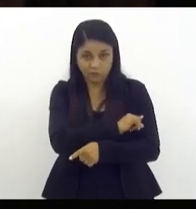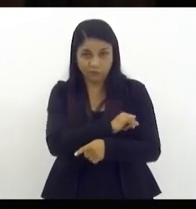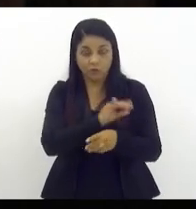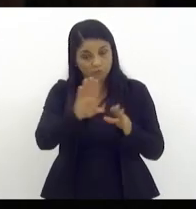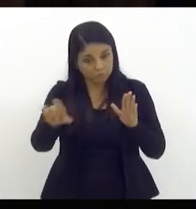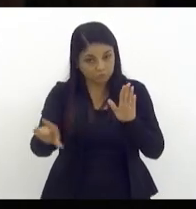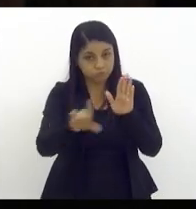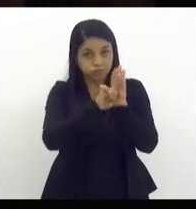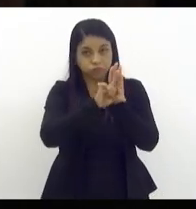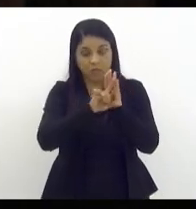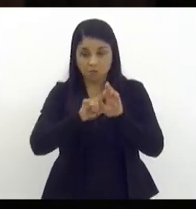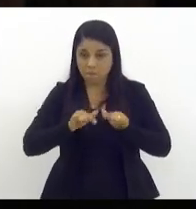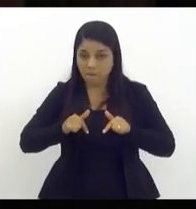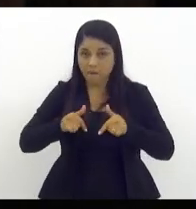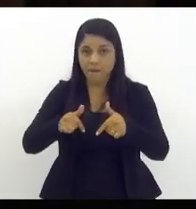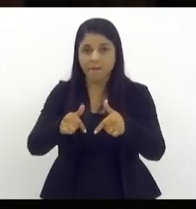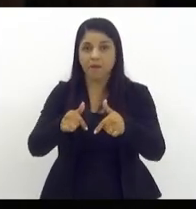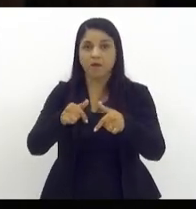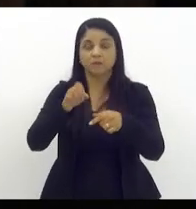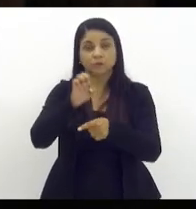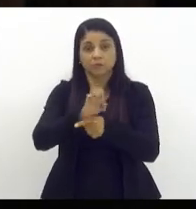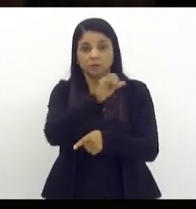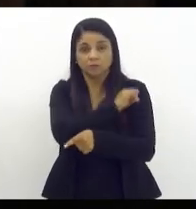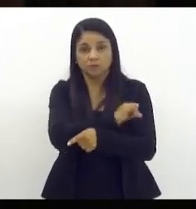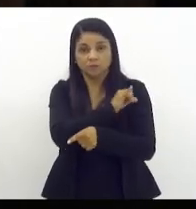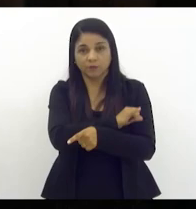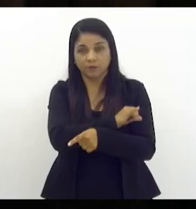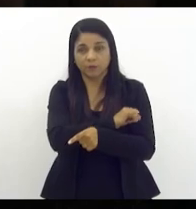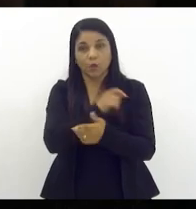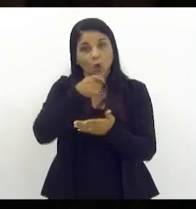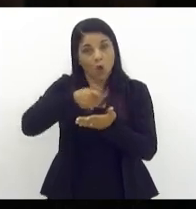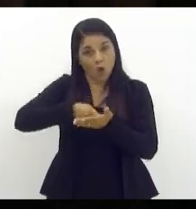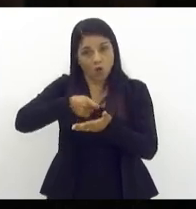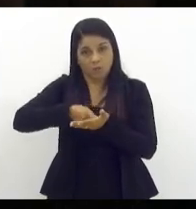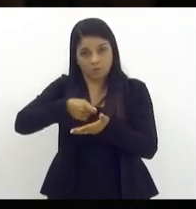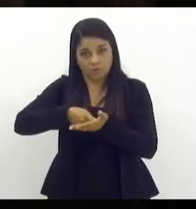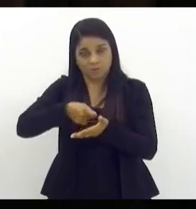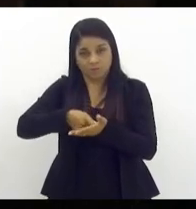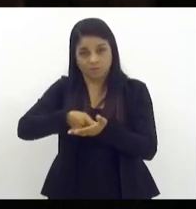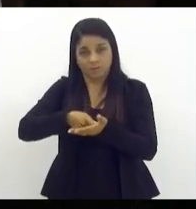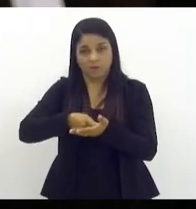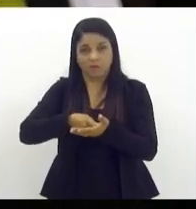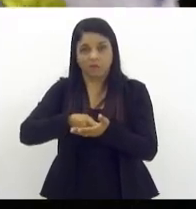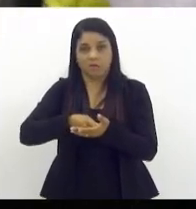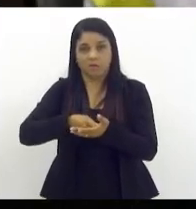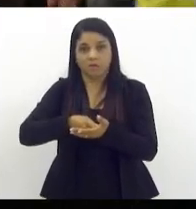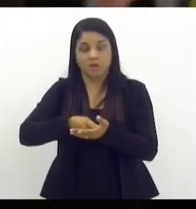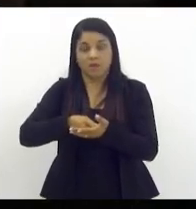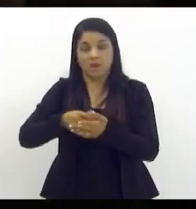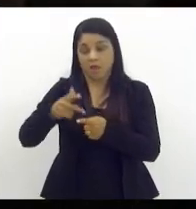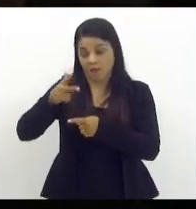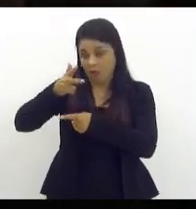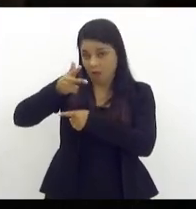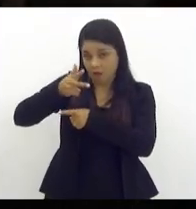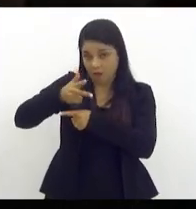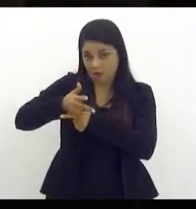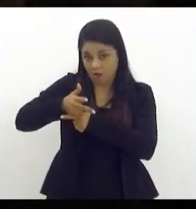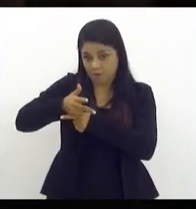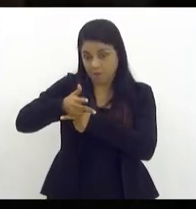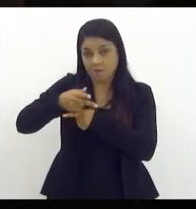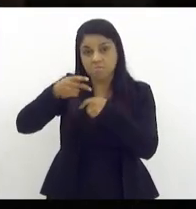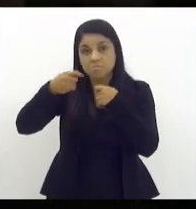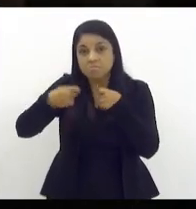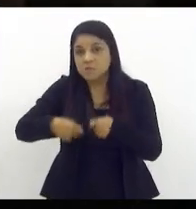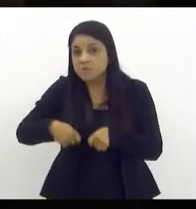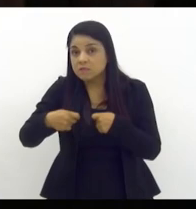seja, obrigatória, não permitindo que seja desligado exatamente naquela hora que a Câmara seria mais